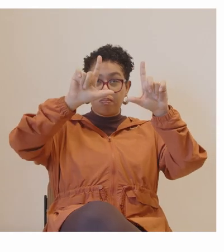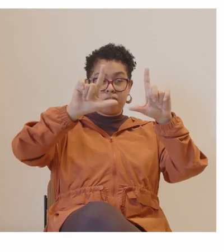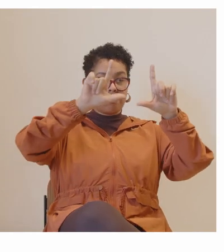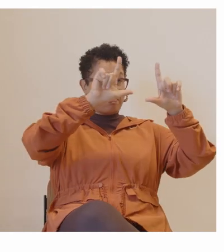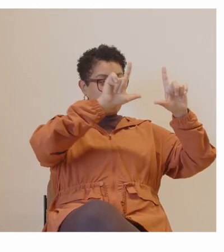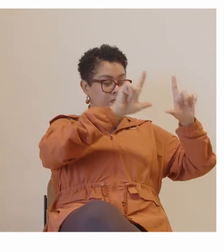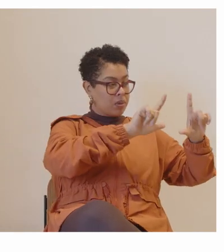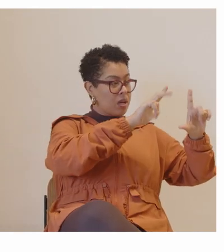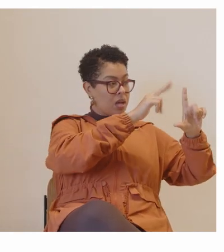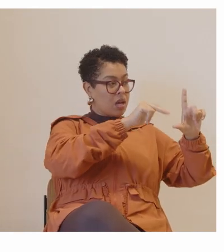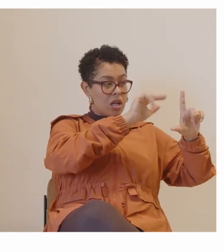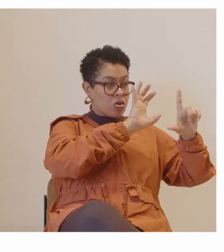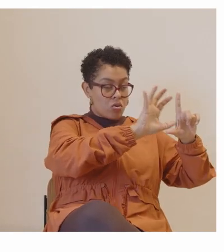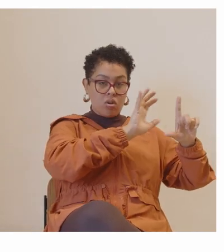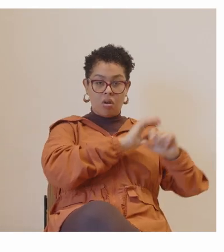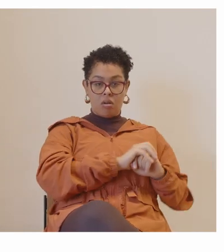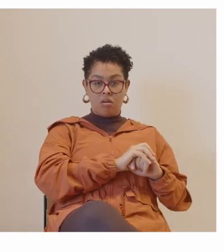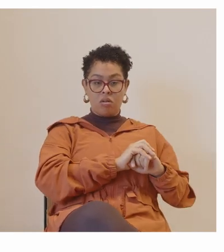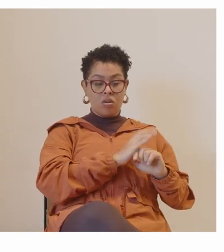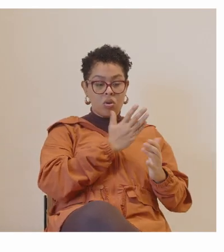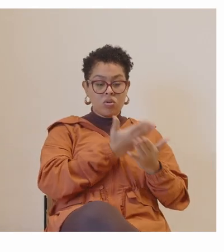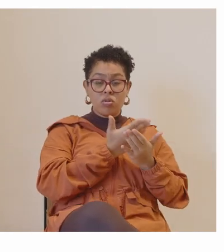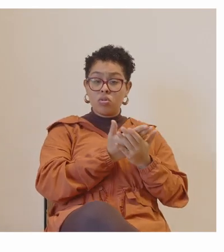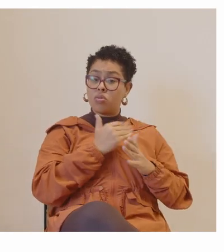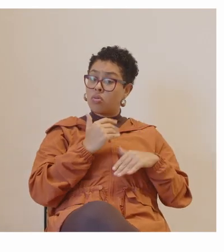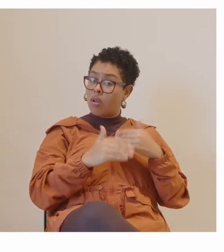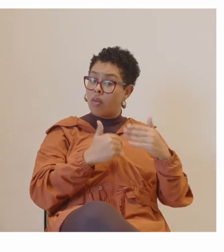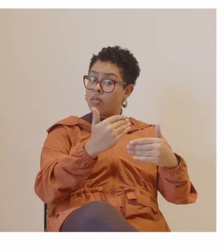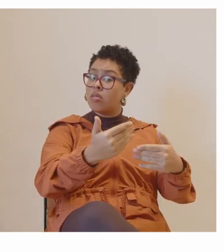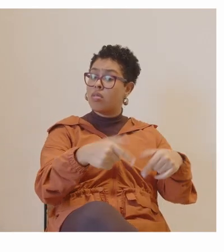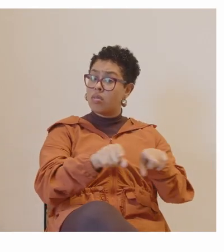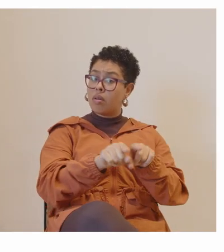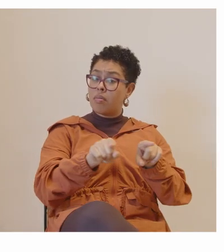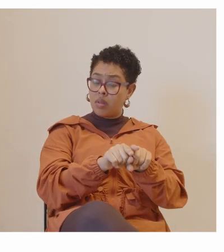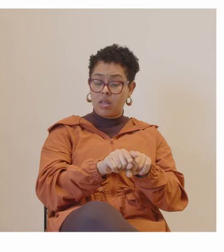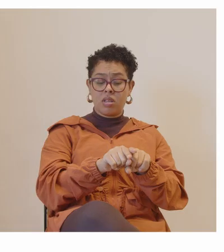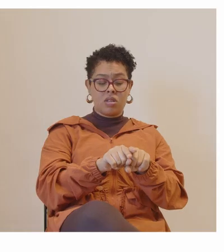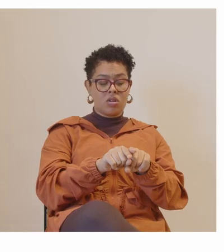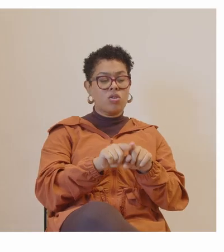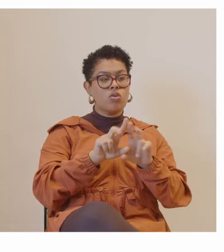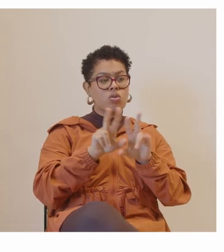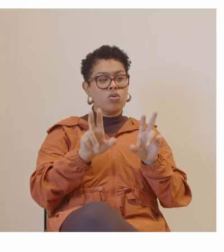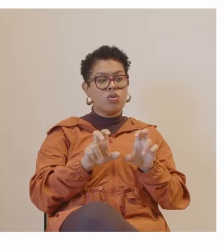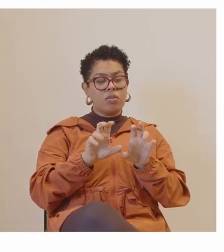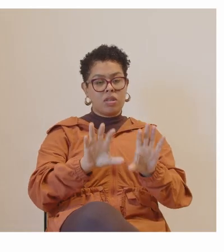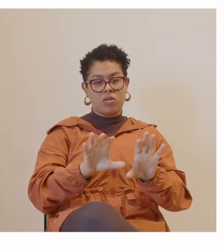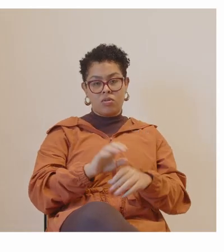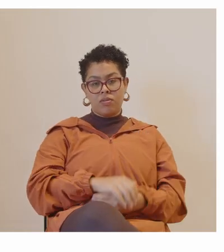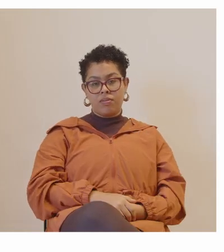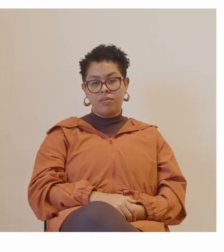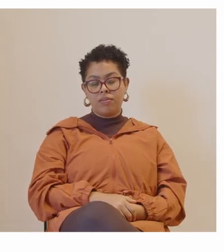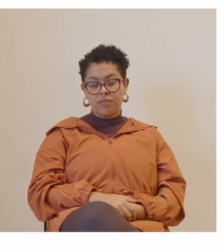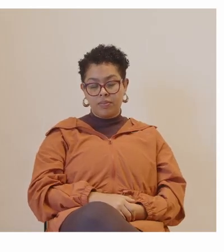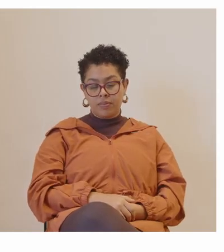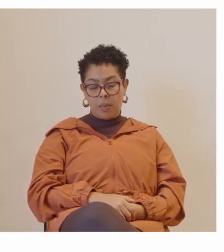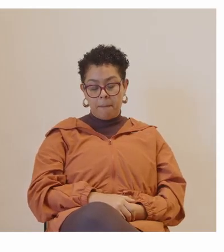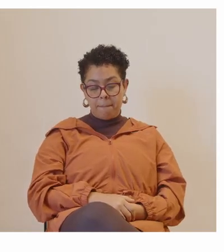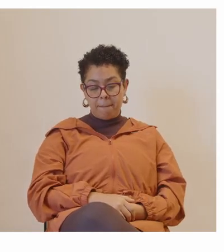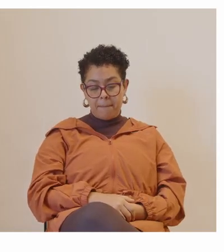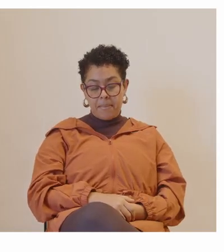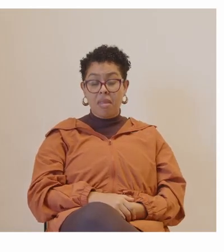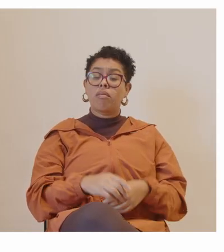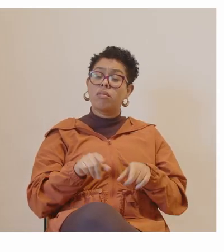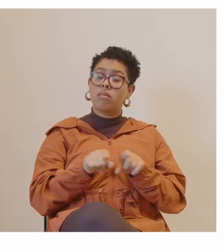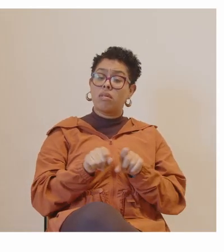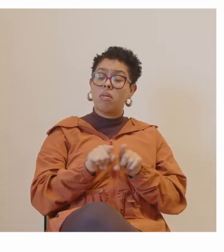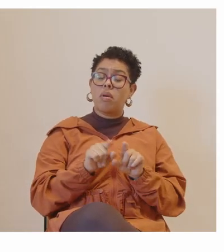gravura. Né? Então, quer dizer, os estudos avançaram também em relação a essa questão. E